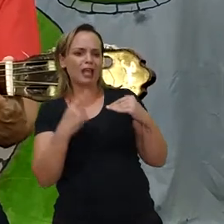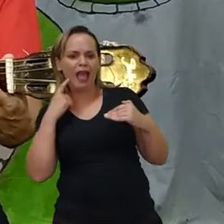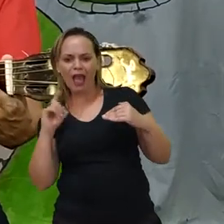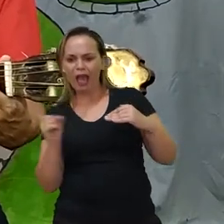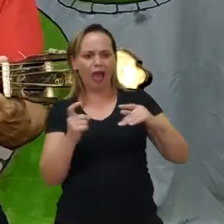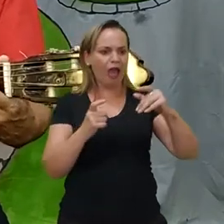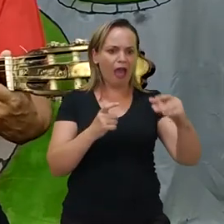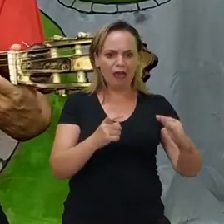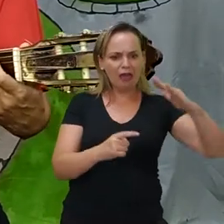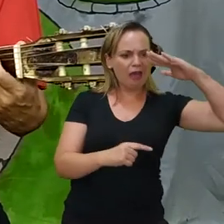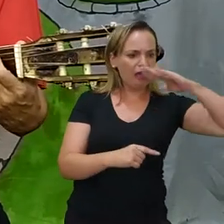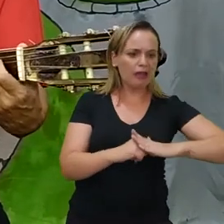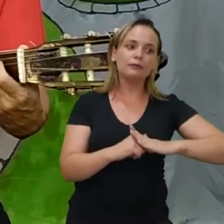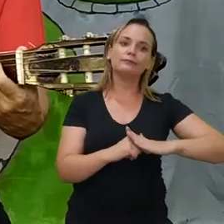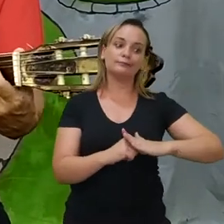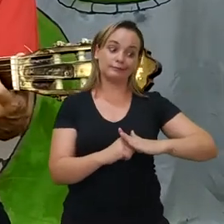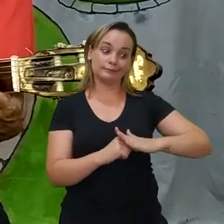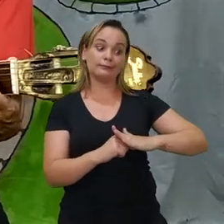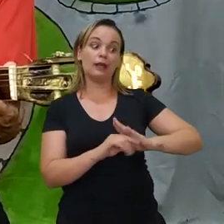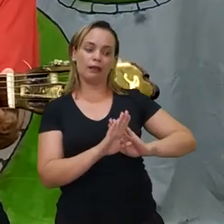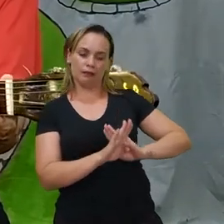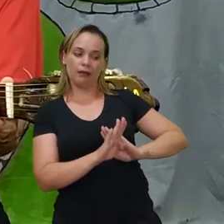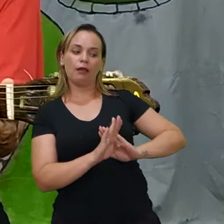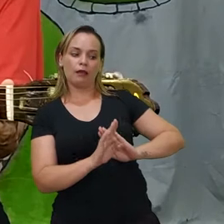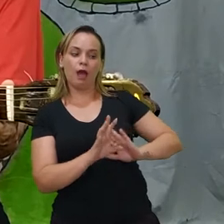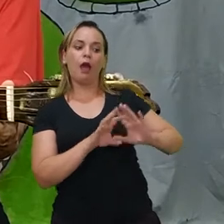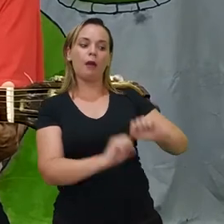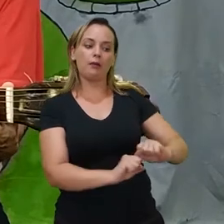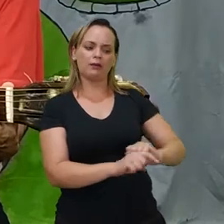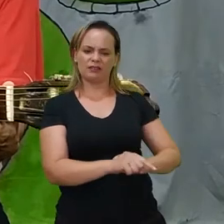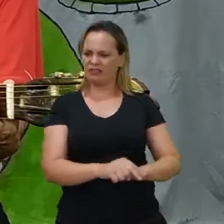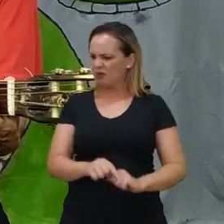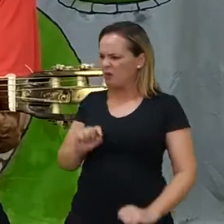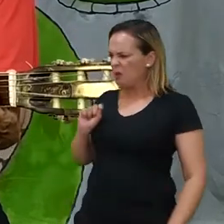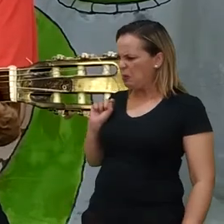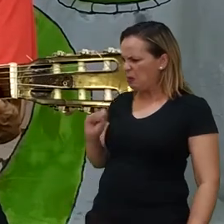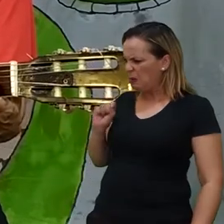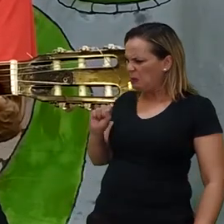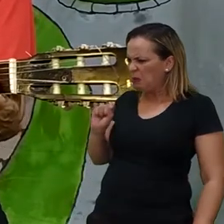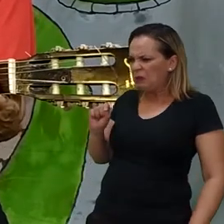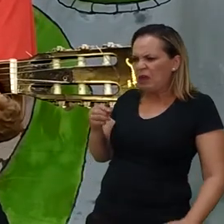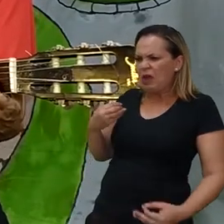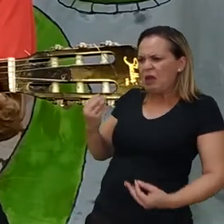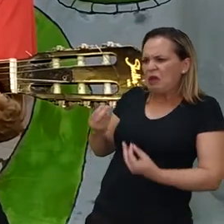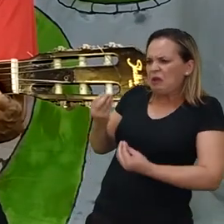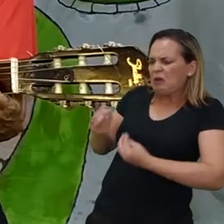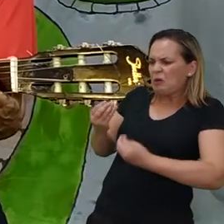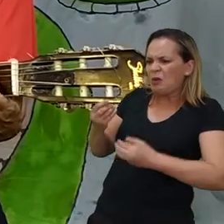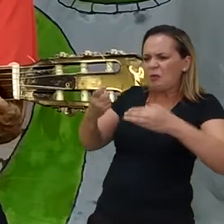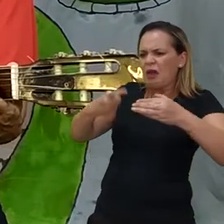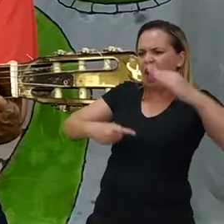Ratoeira é um perigo, ela pode te pegar. O quê? Desde quando ratoeira